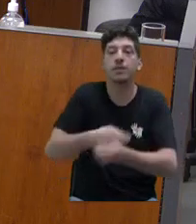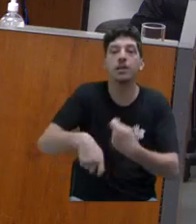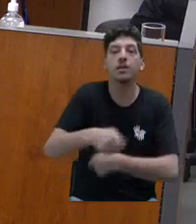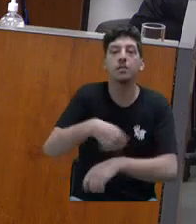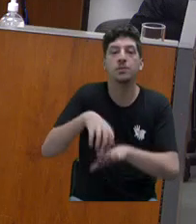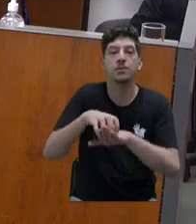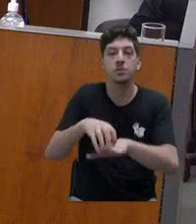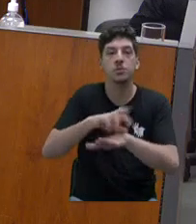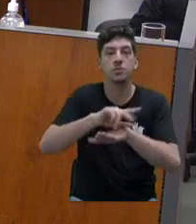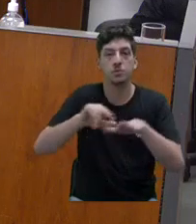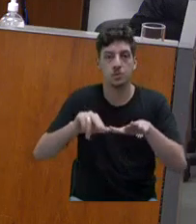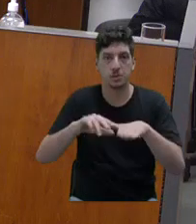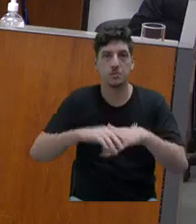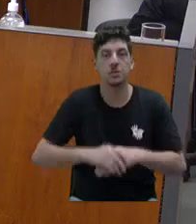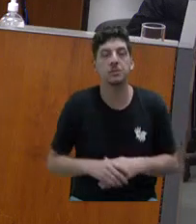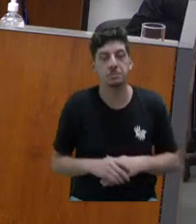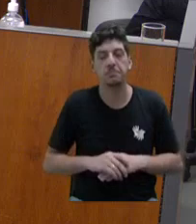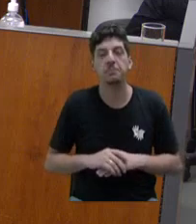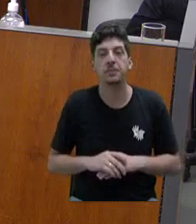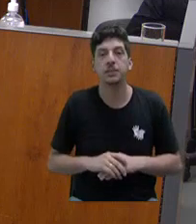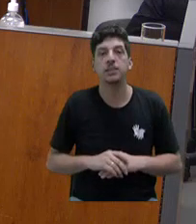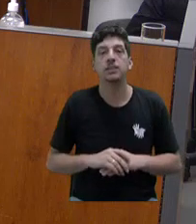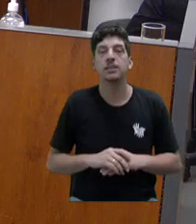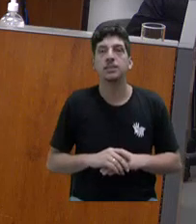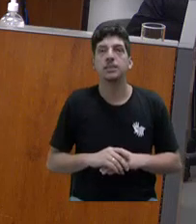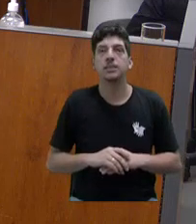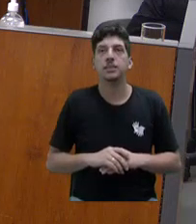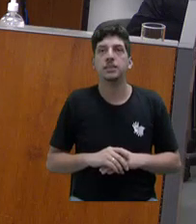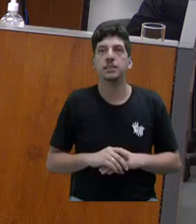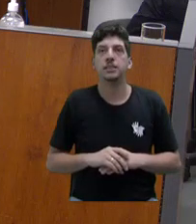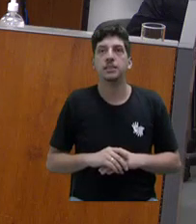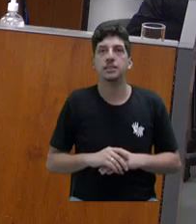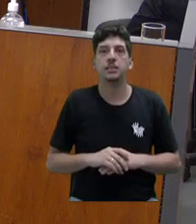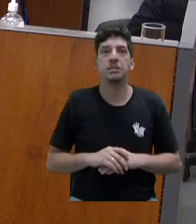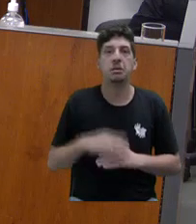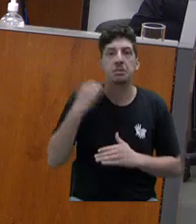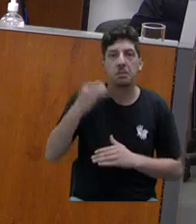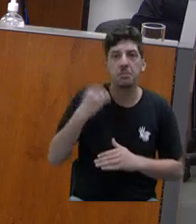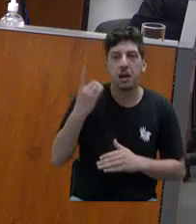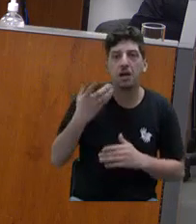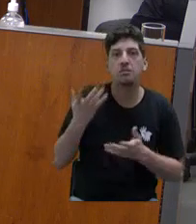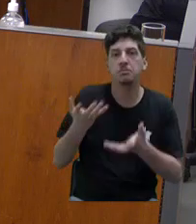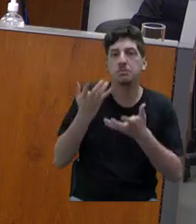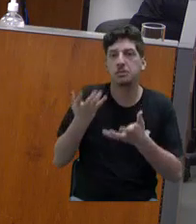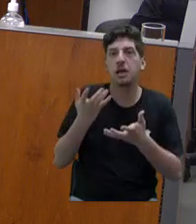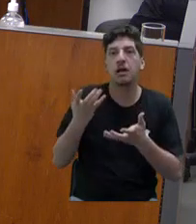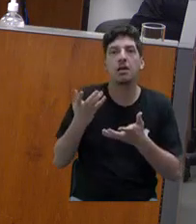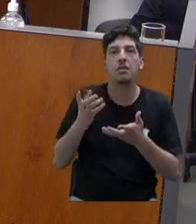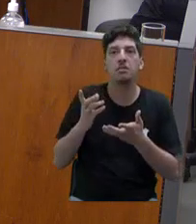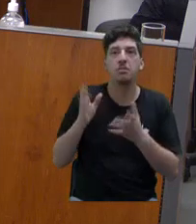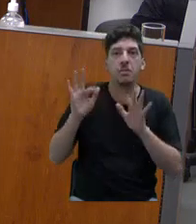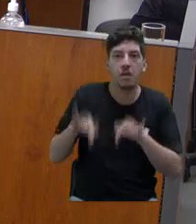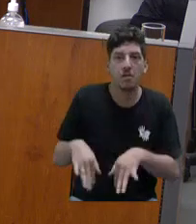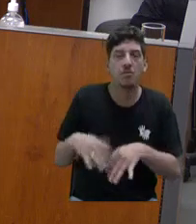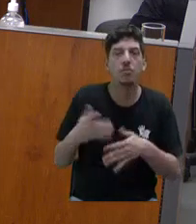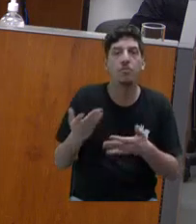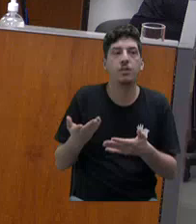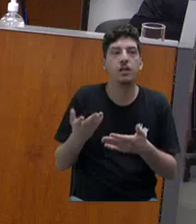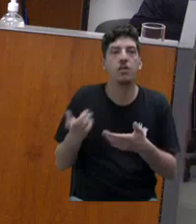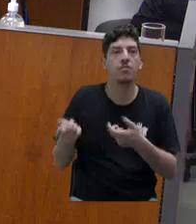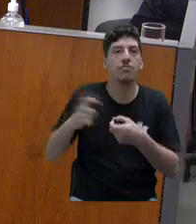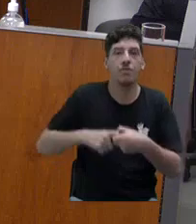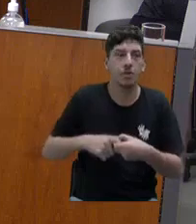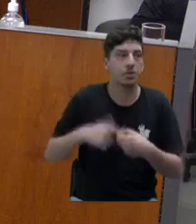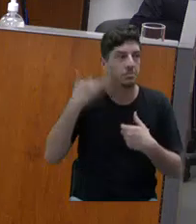Turismo. Não, depois, eu, esse deputado gostaria de fazer uso da palavra no final, a gente vai retomar